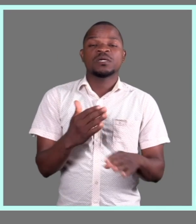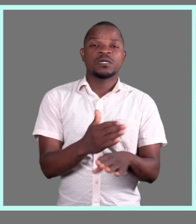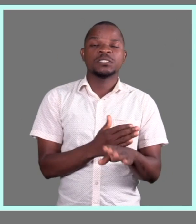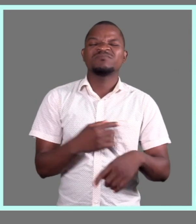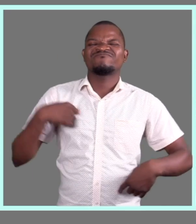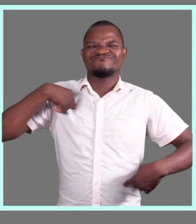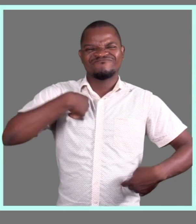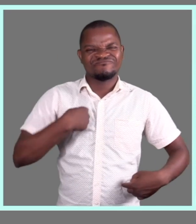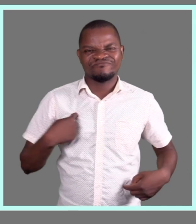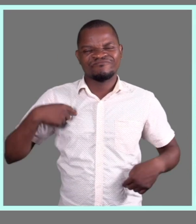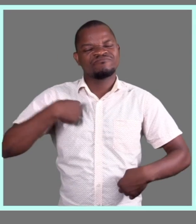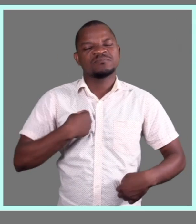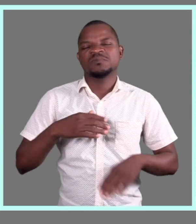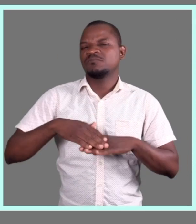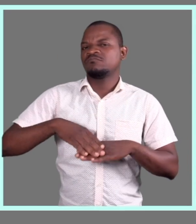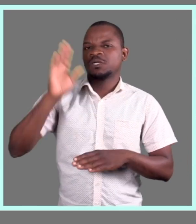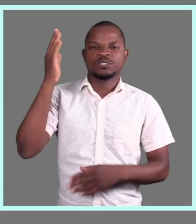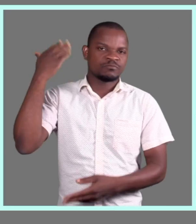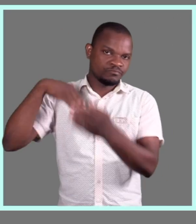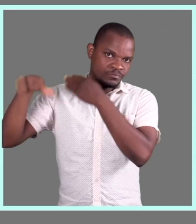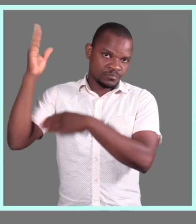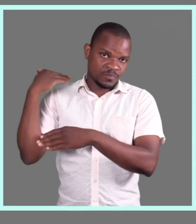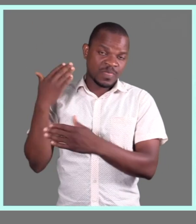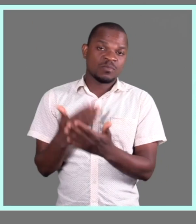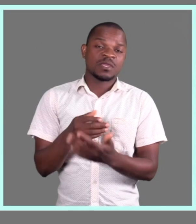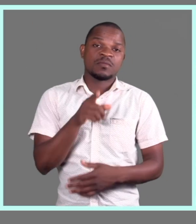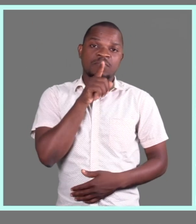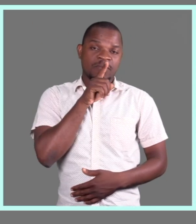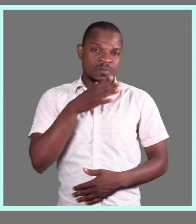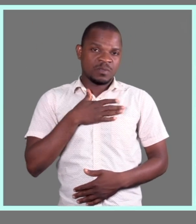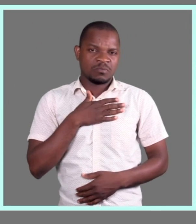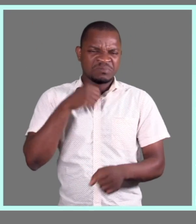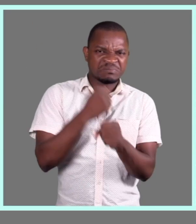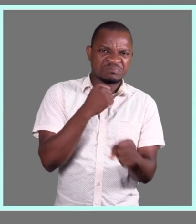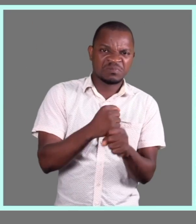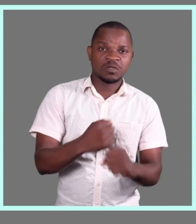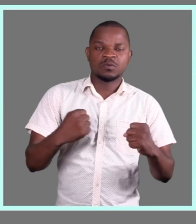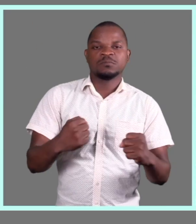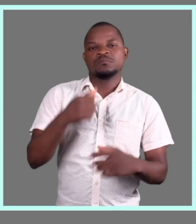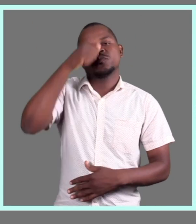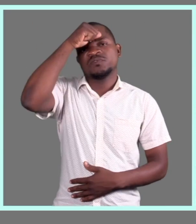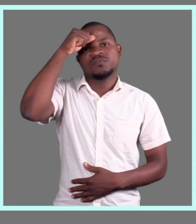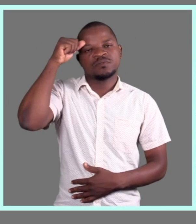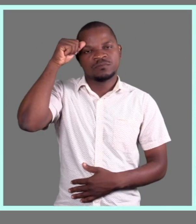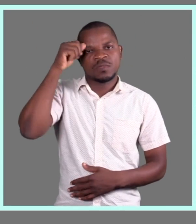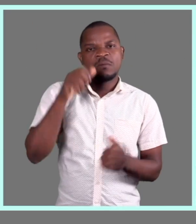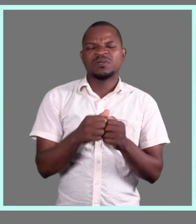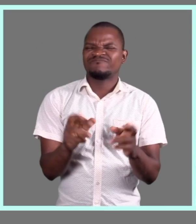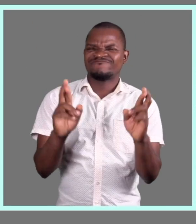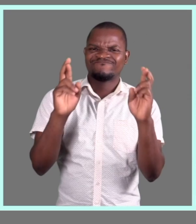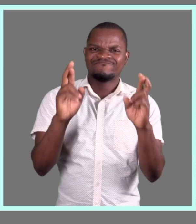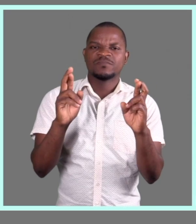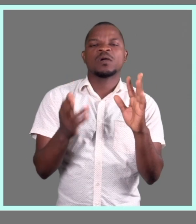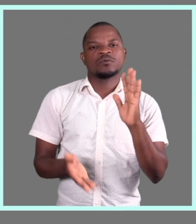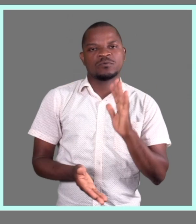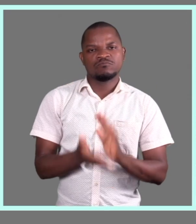De verdade, estávamos muito mal na época, porque meu pai não consegue fazer trabalhos muito assim